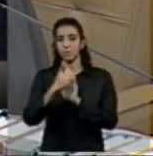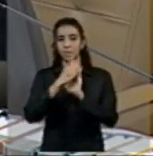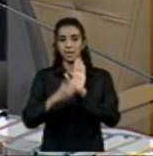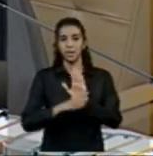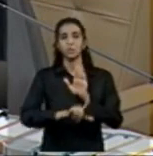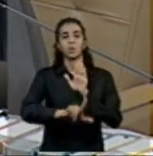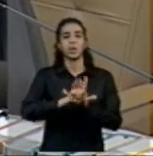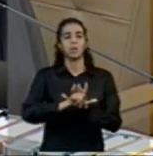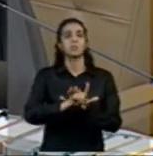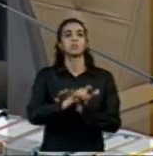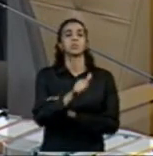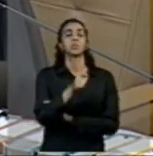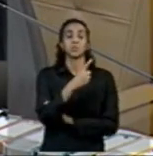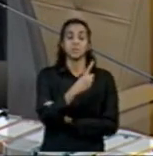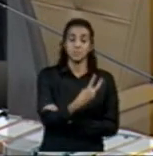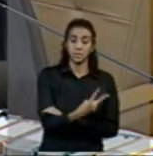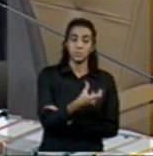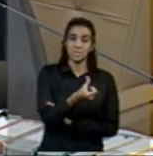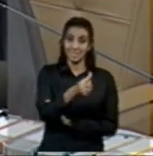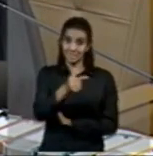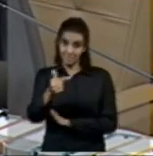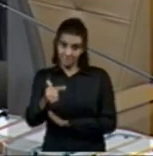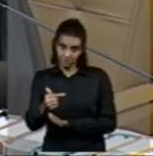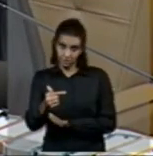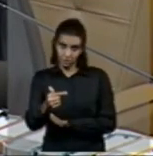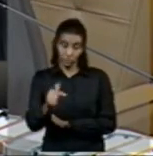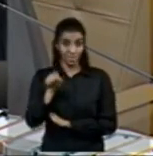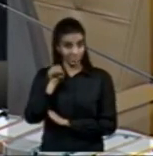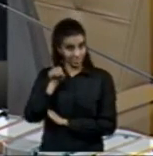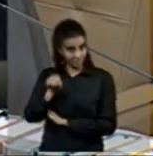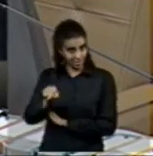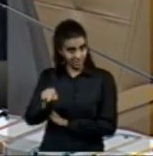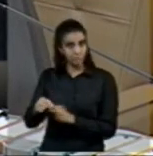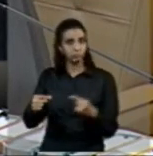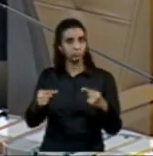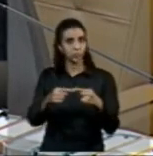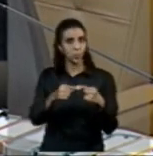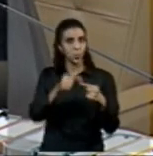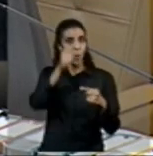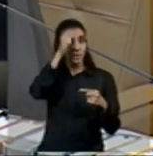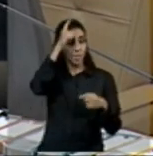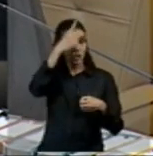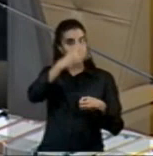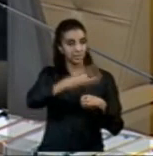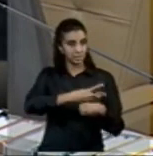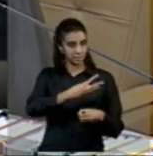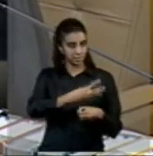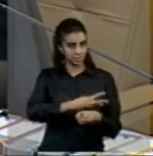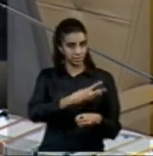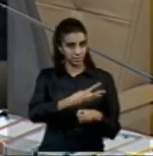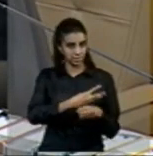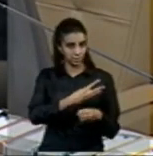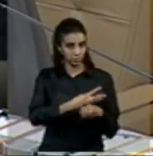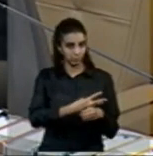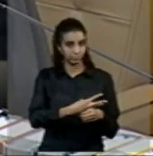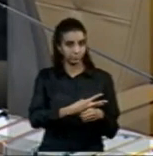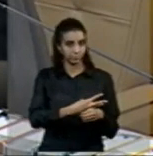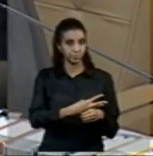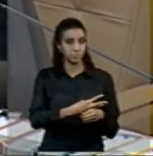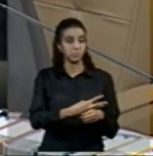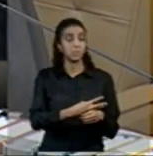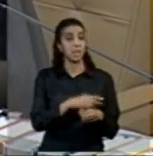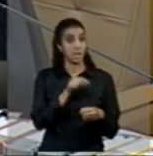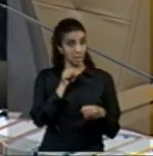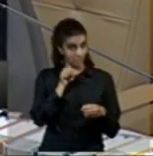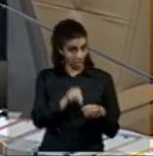Decreto-Lei 200, de 67. Nesse instrumento, em consonância com a ideia de terceirização que acima desenvolvi,